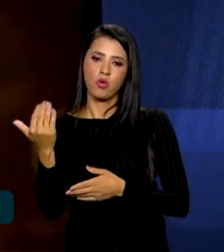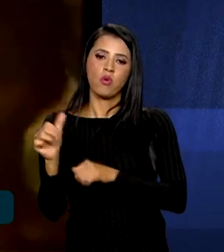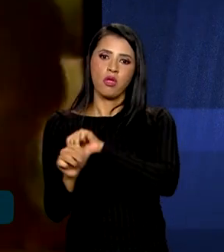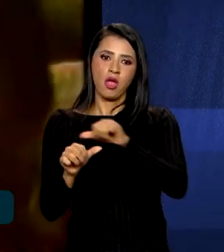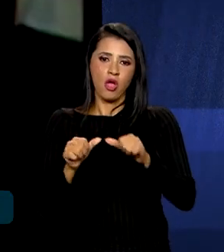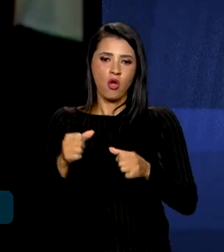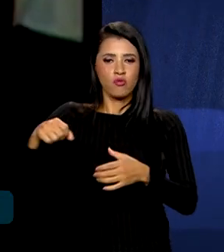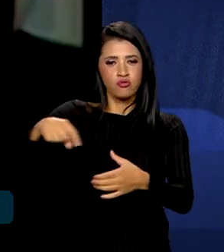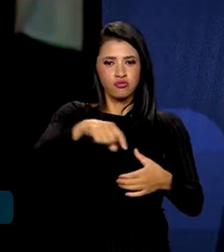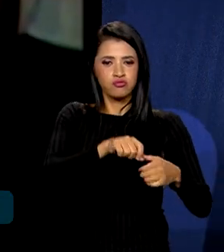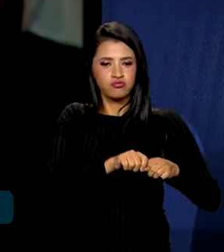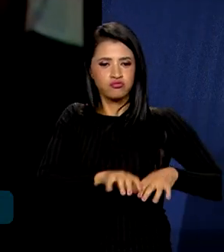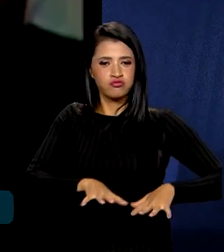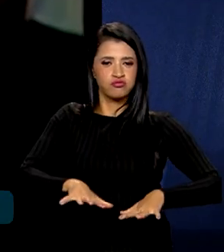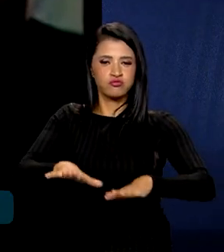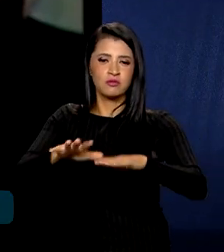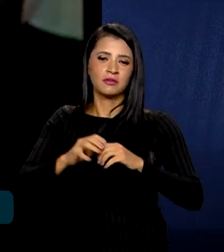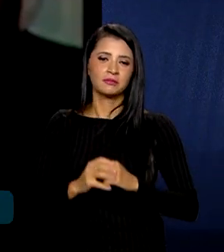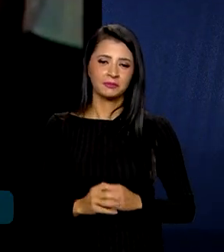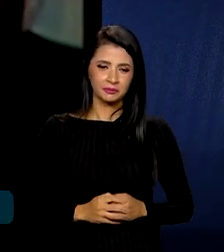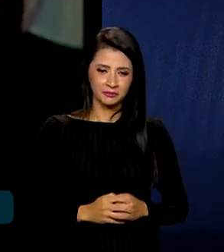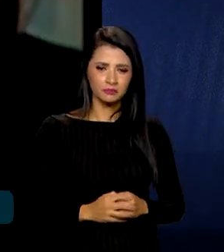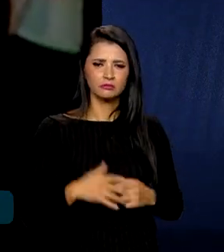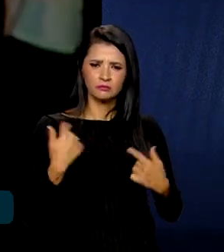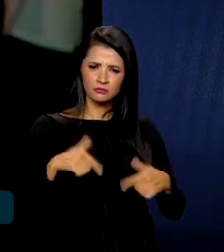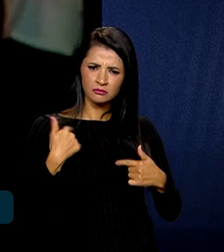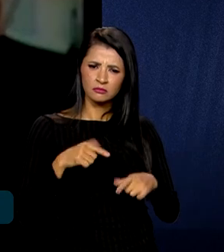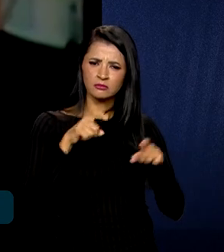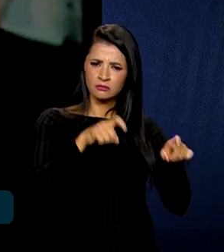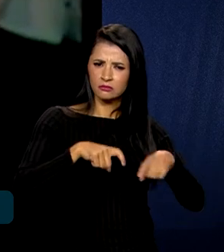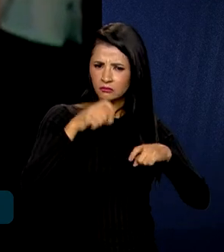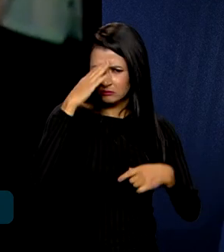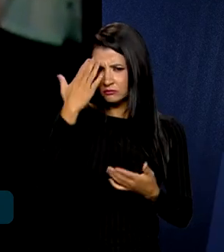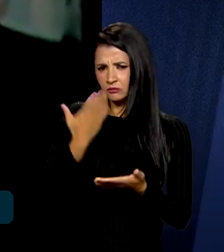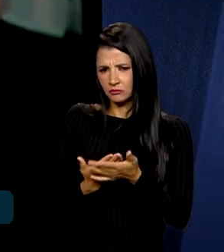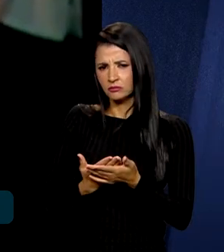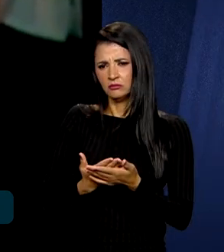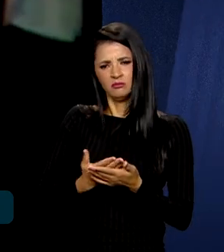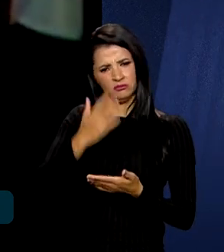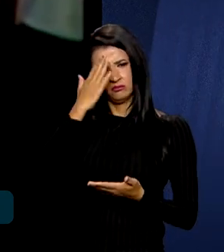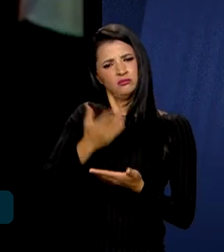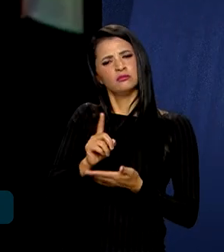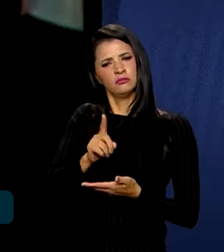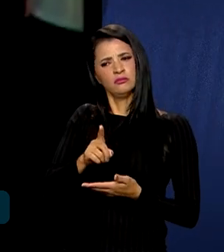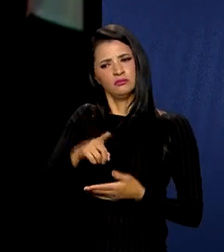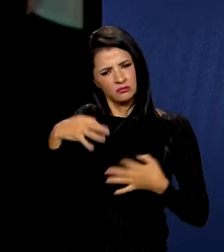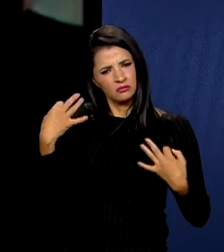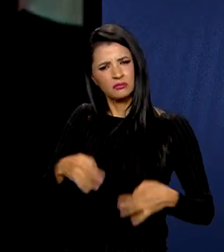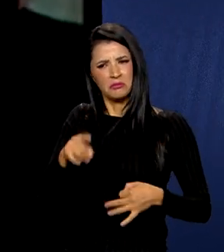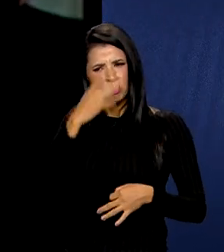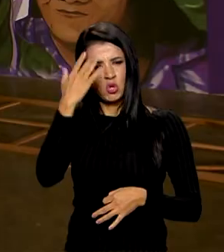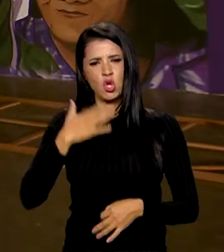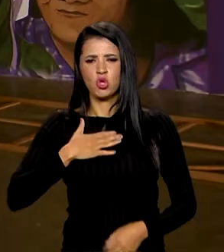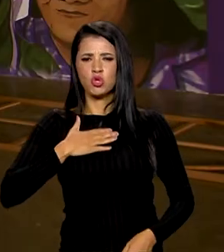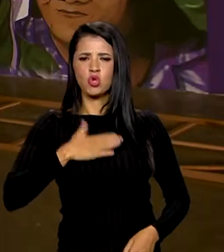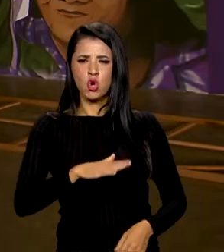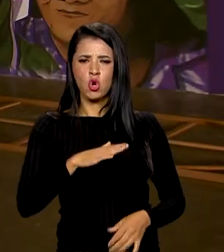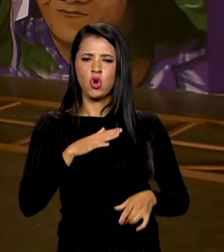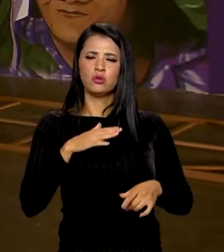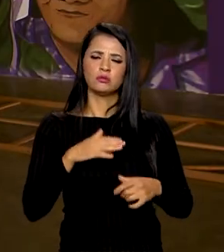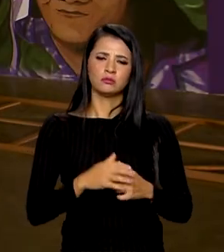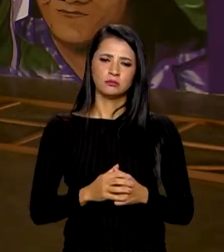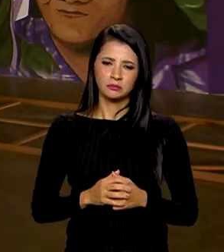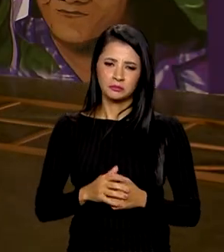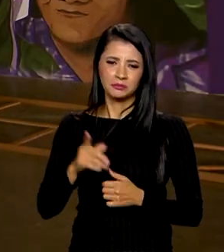em semente. A situação do trabalhador rural, eu não acredito não, muita gente não gosta mesmo, entendeu? A